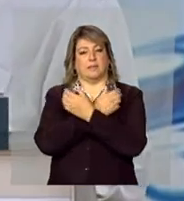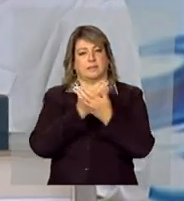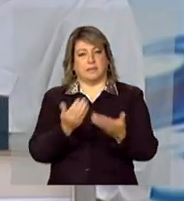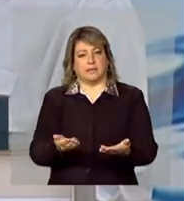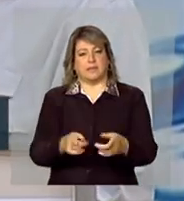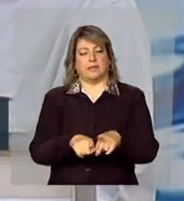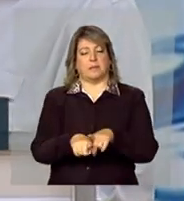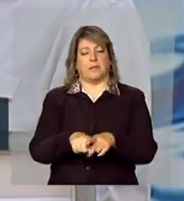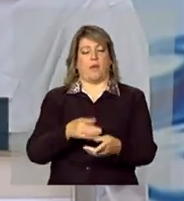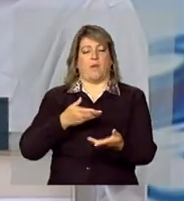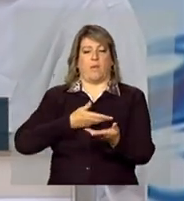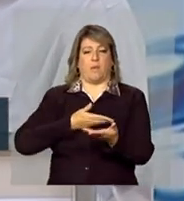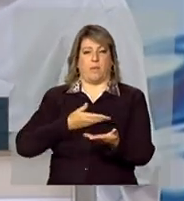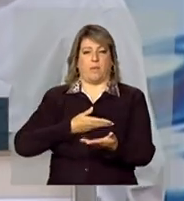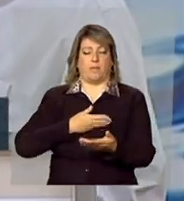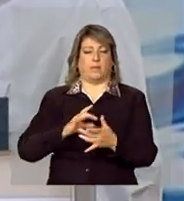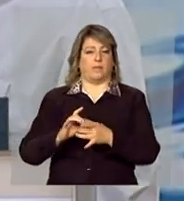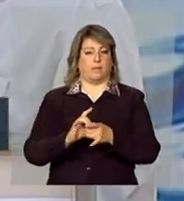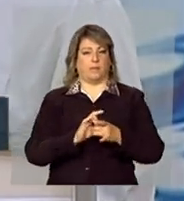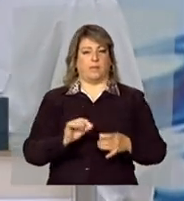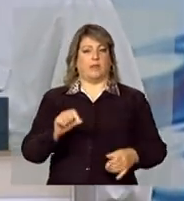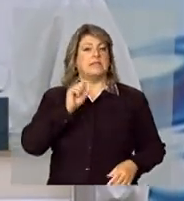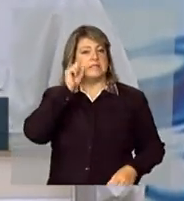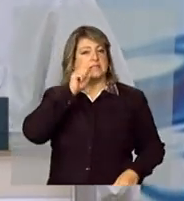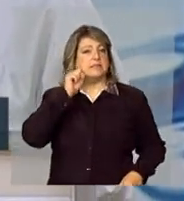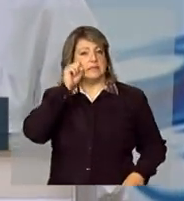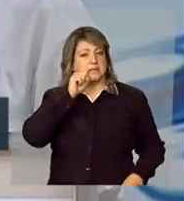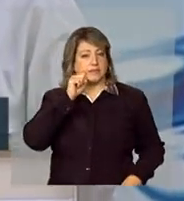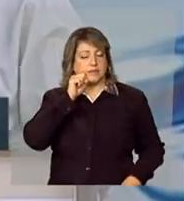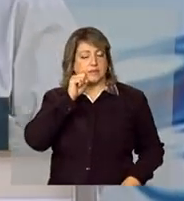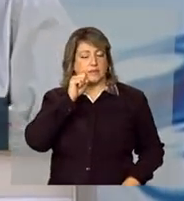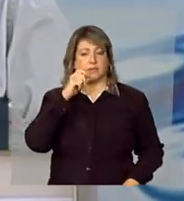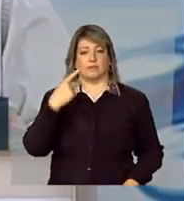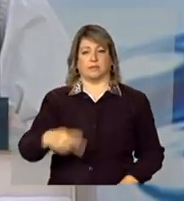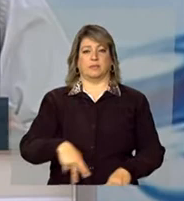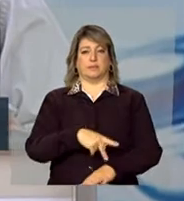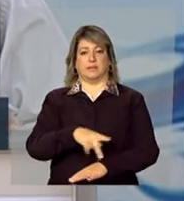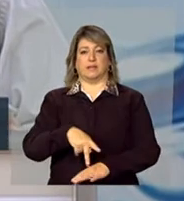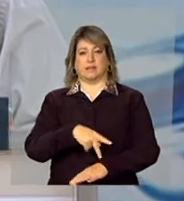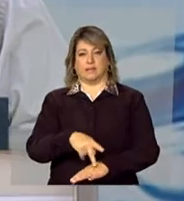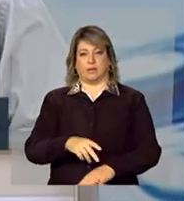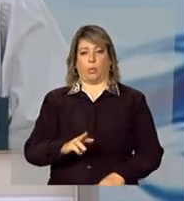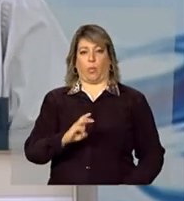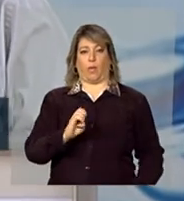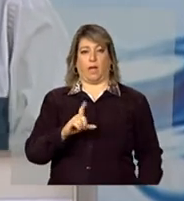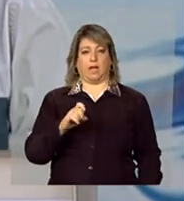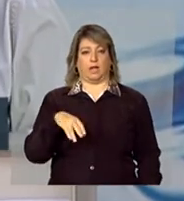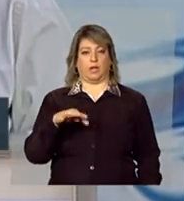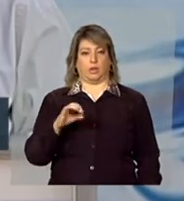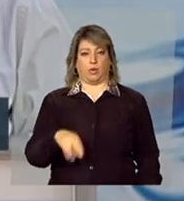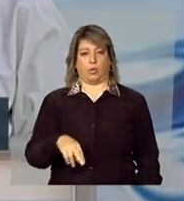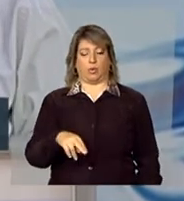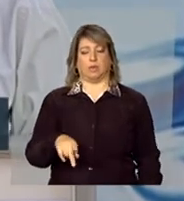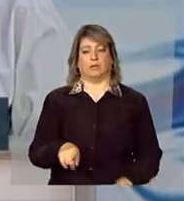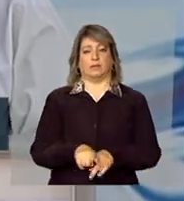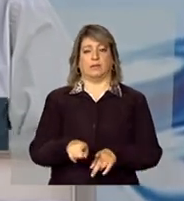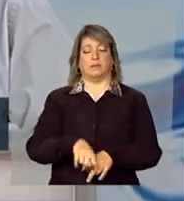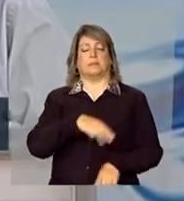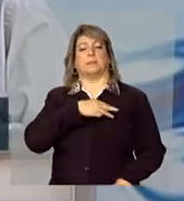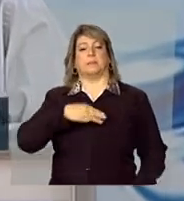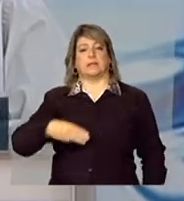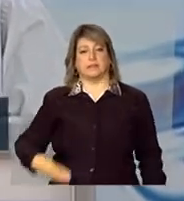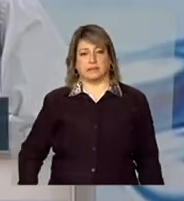irmão, companheiro e amigo, senador da República, Wellington Dias. Aos